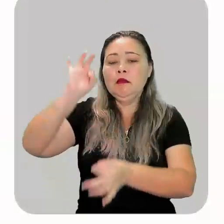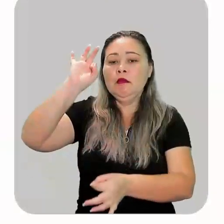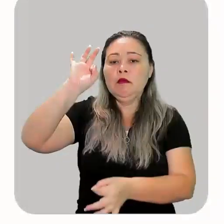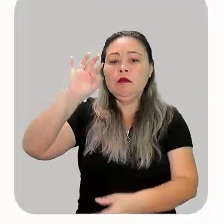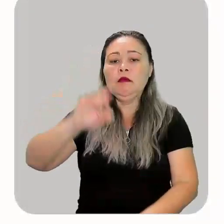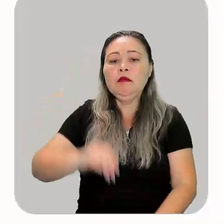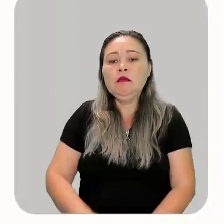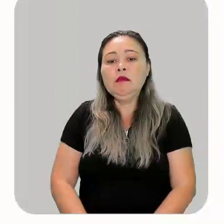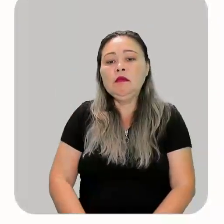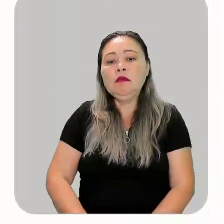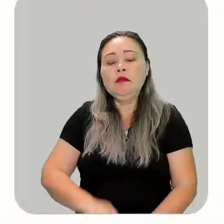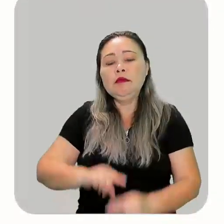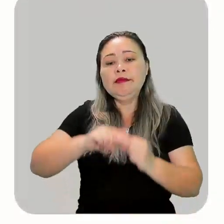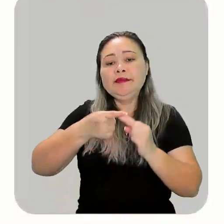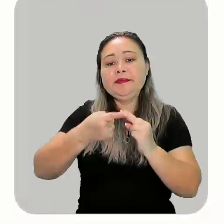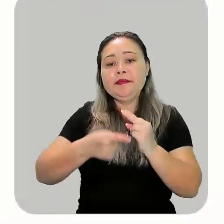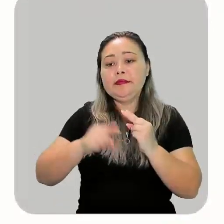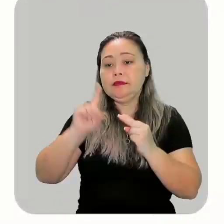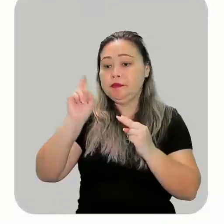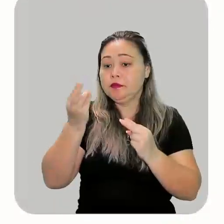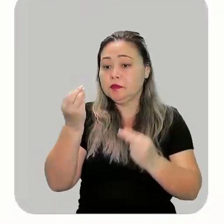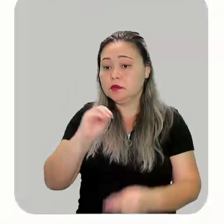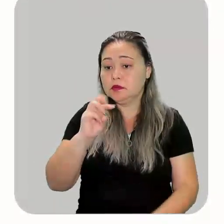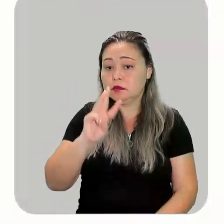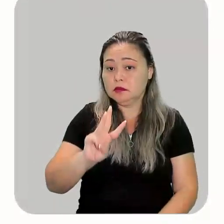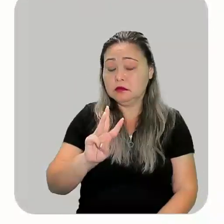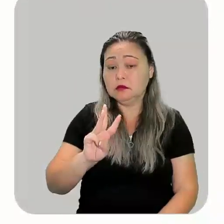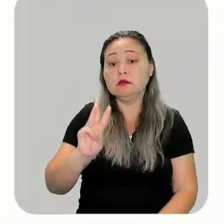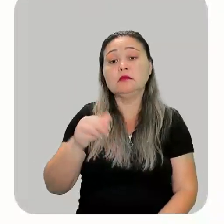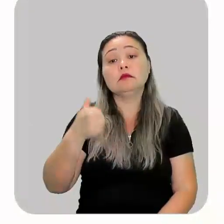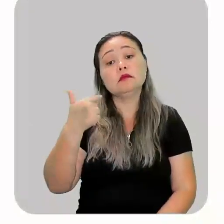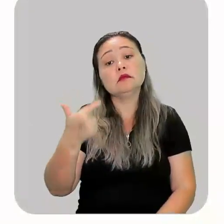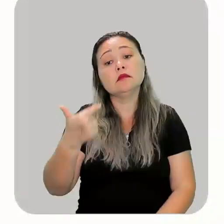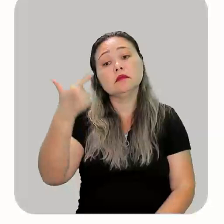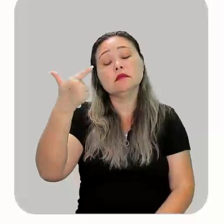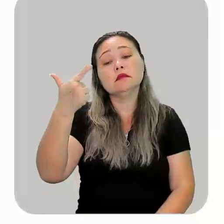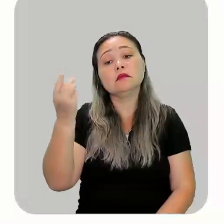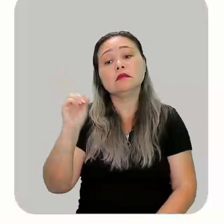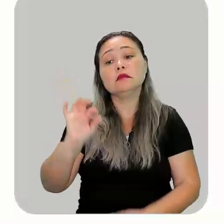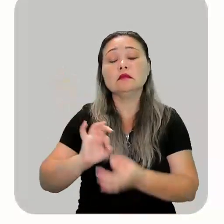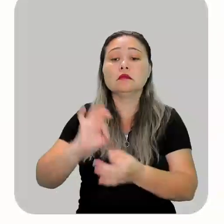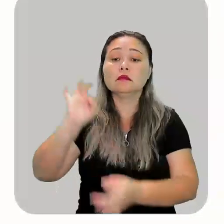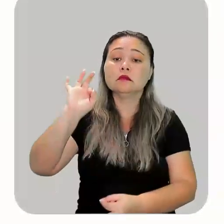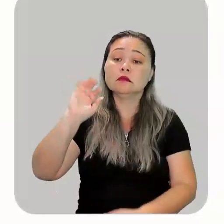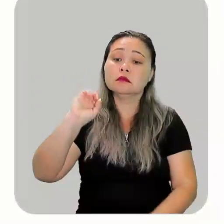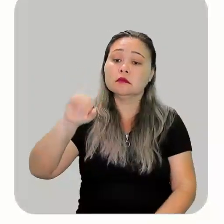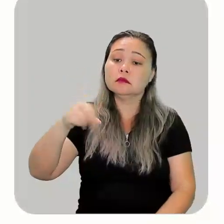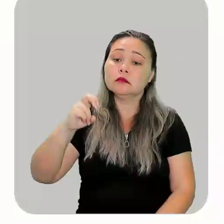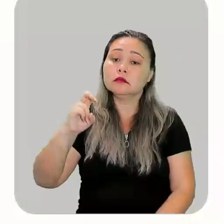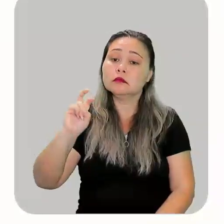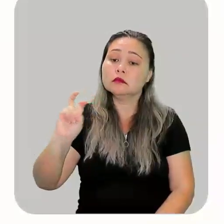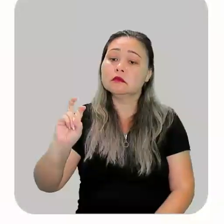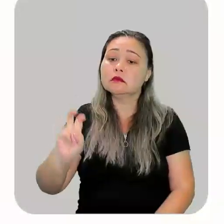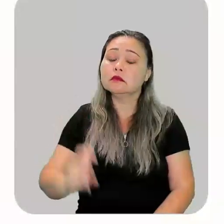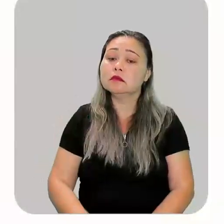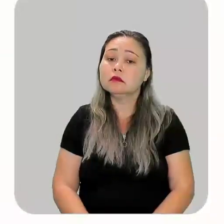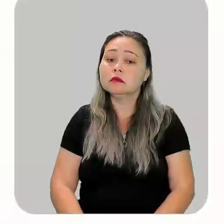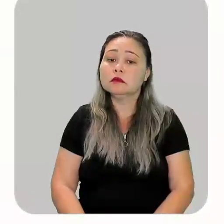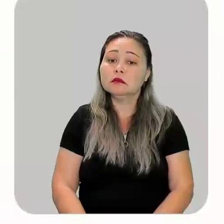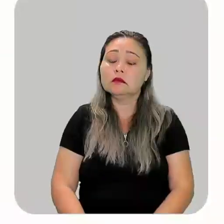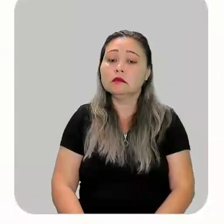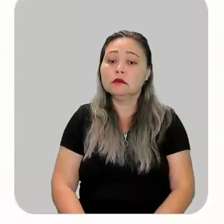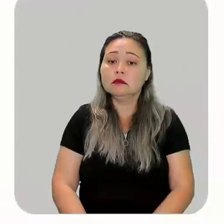né? O π é para usar 3, o raio 2 ao quadrado, vezes a altura que é? 0,5.